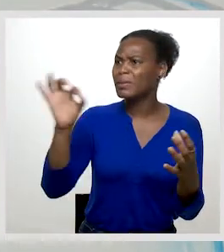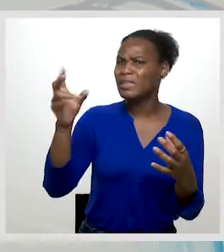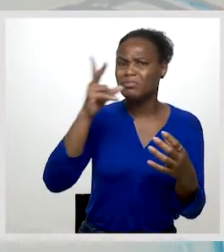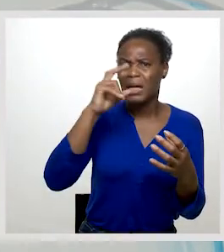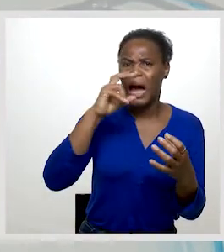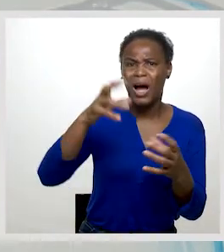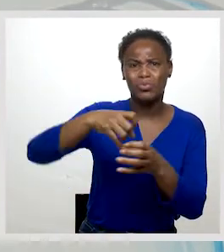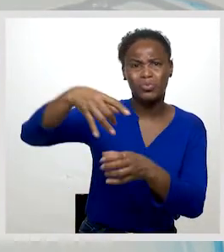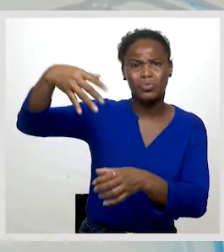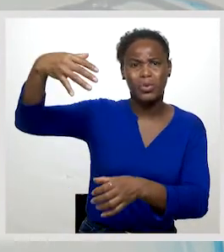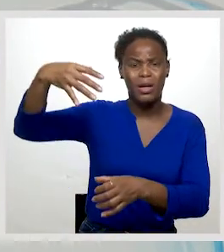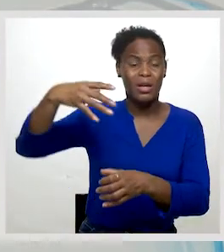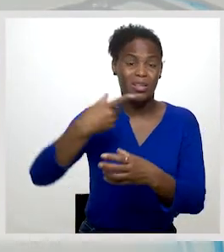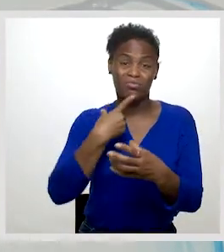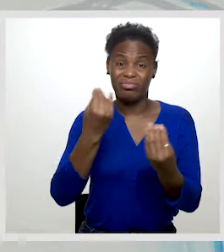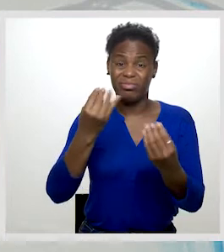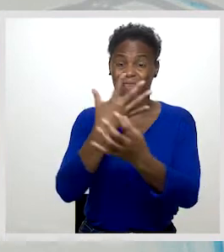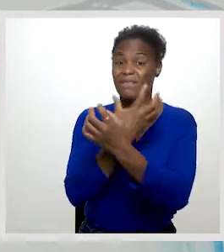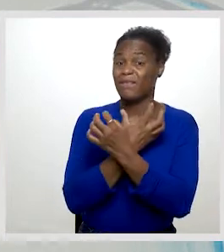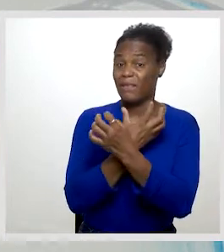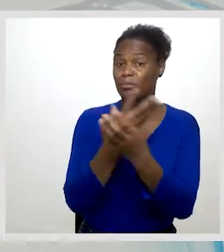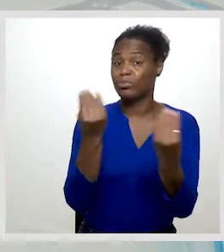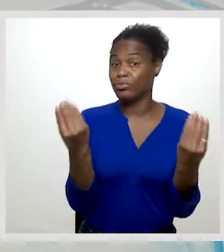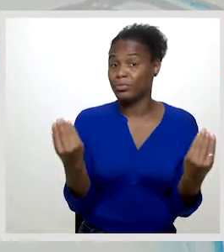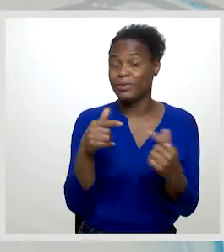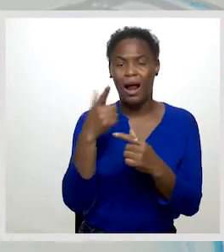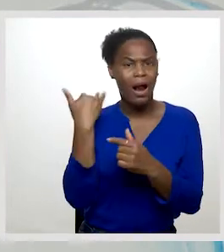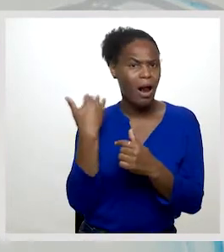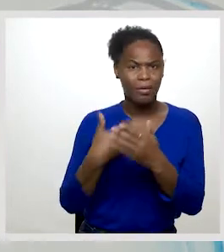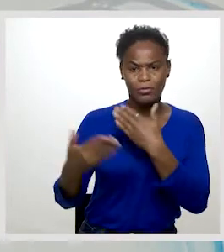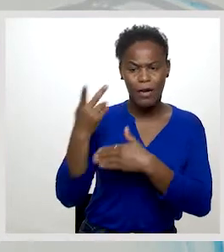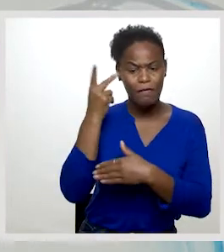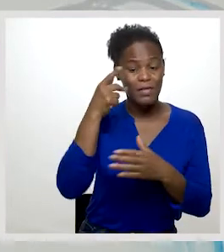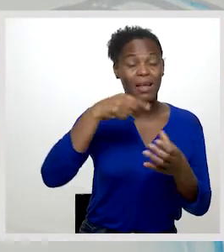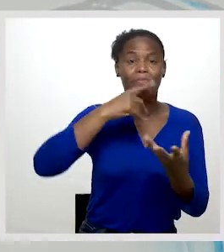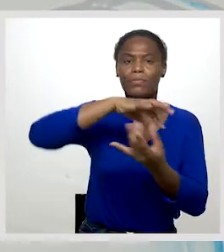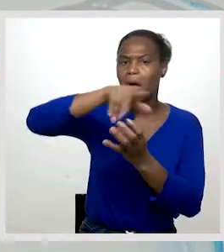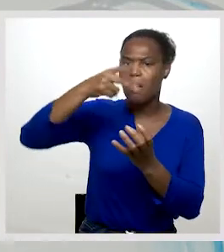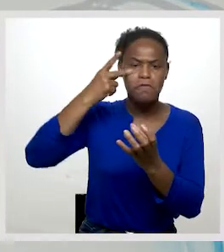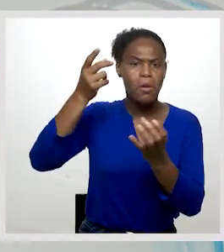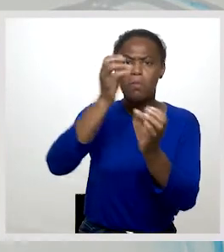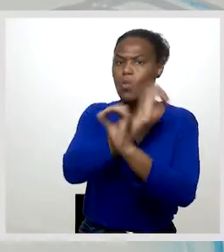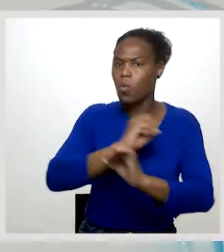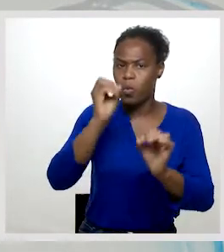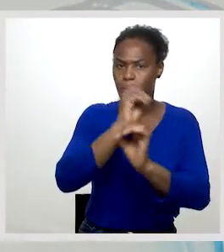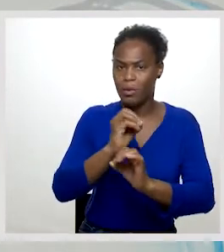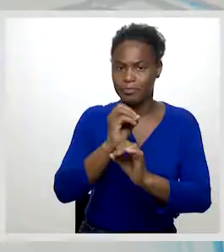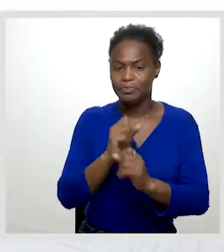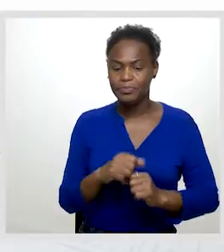percentagem de gases altamente tóxicos. E nessa altura não existia vida no nosso planeta.